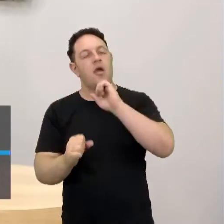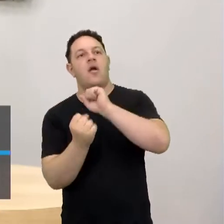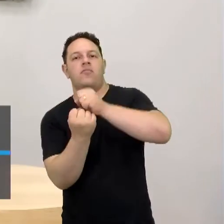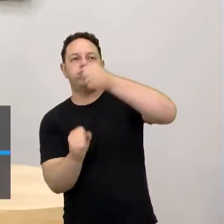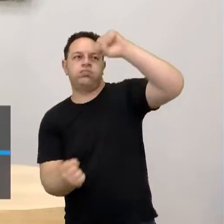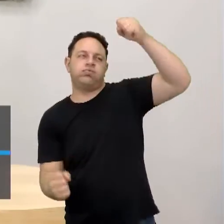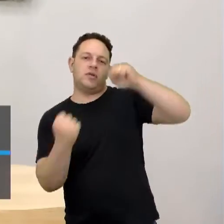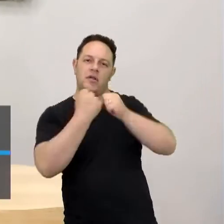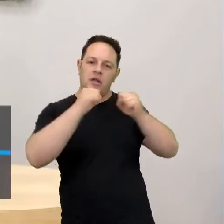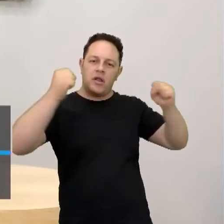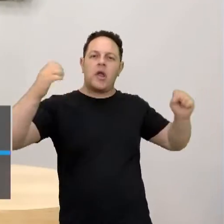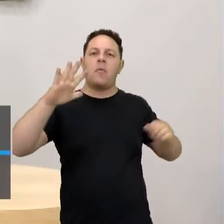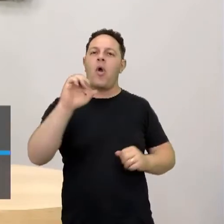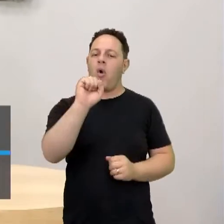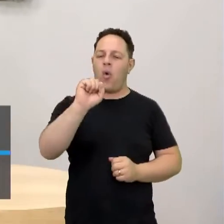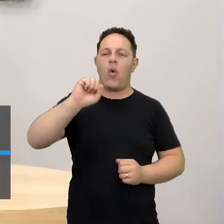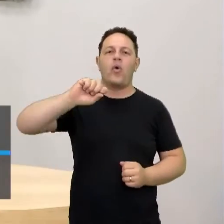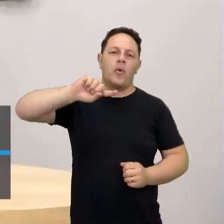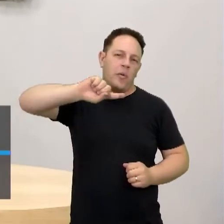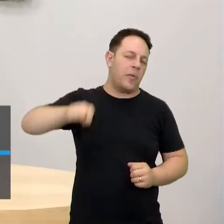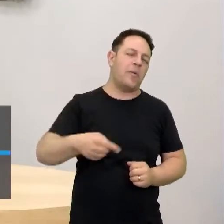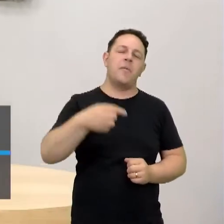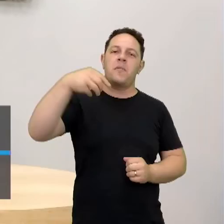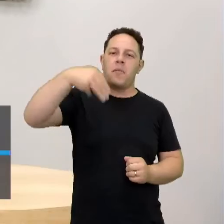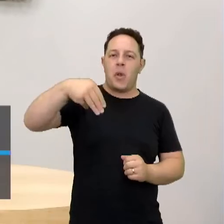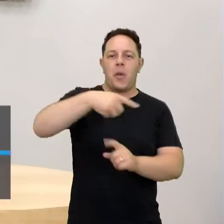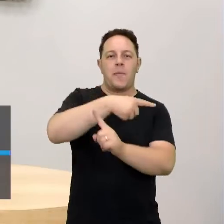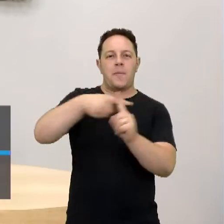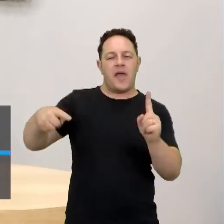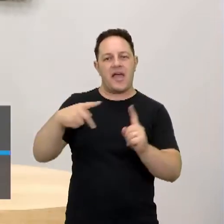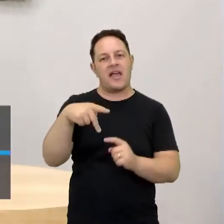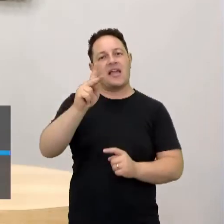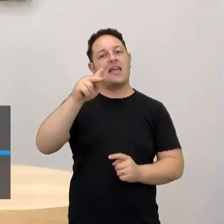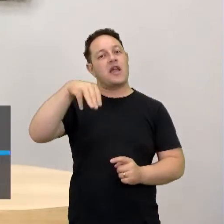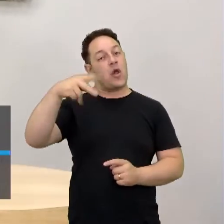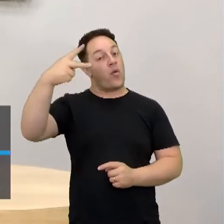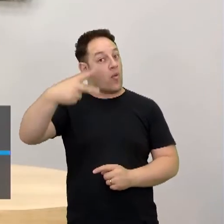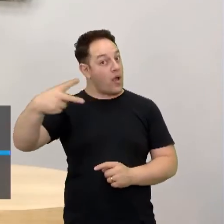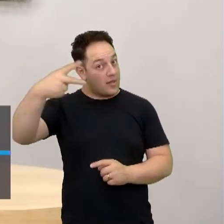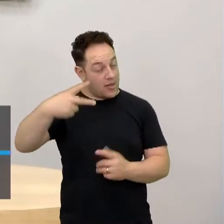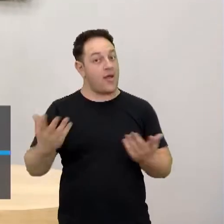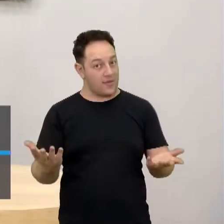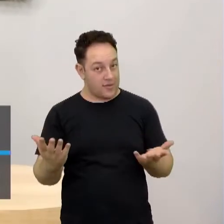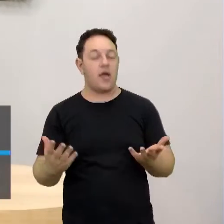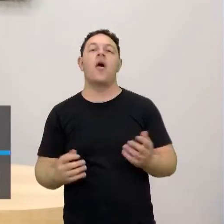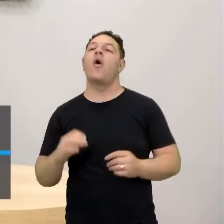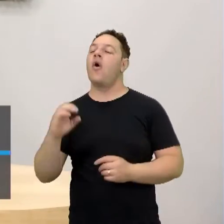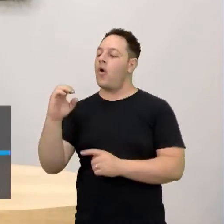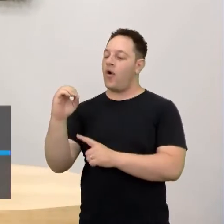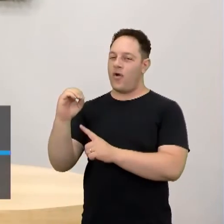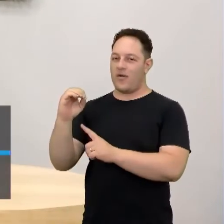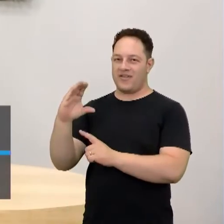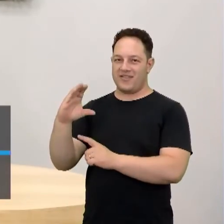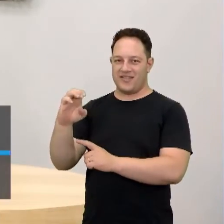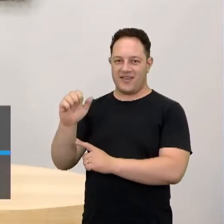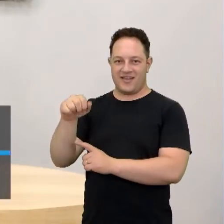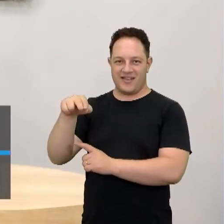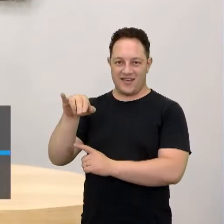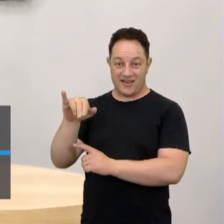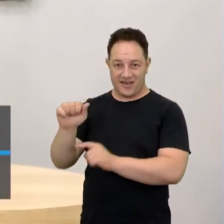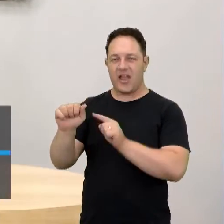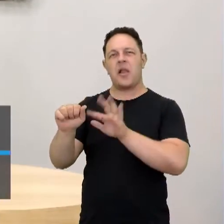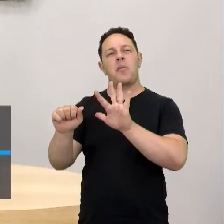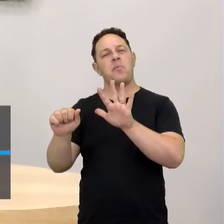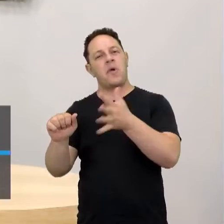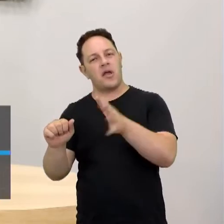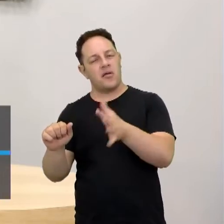extensão territorial de mais de 8,5 milhões de quilômetros quadrados. Né? E a Oceania, né, ela tem em